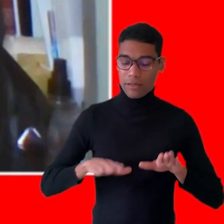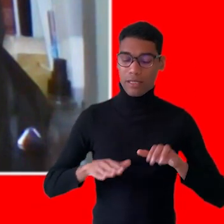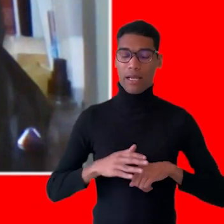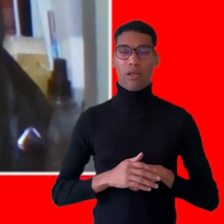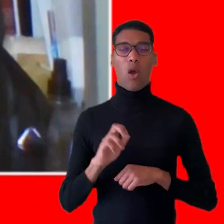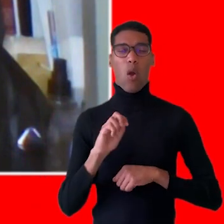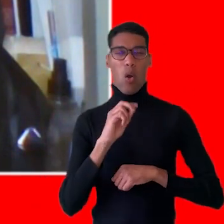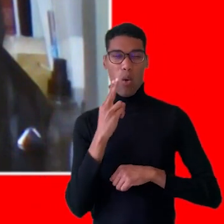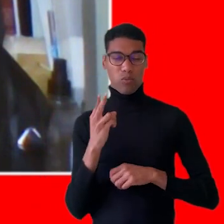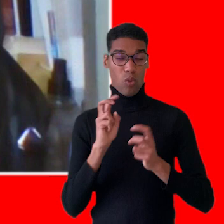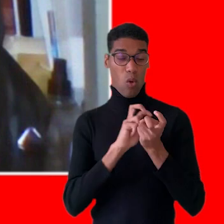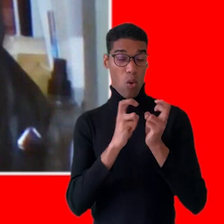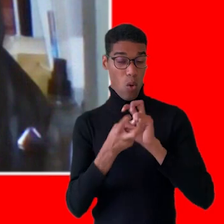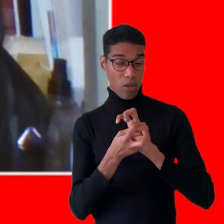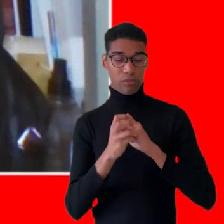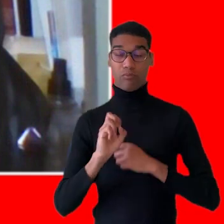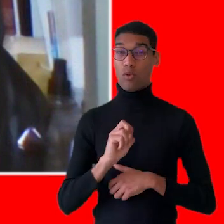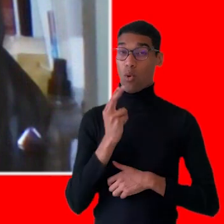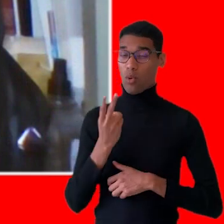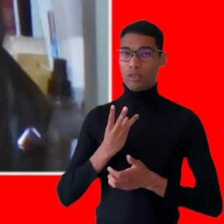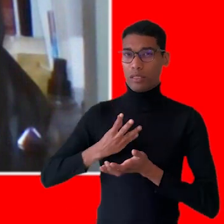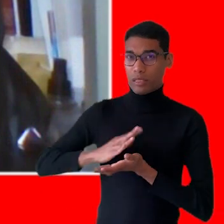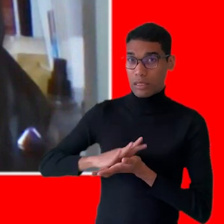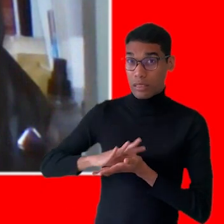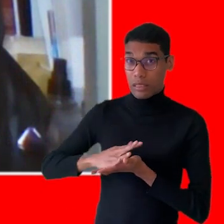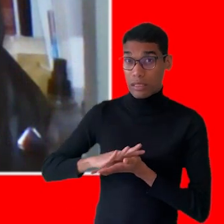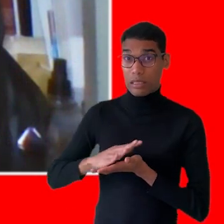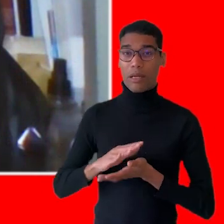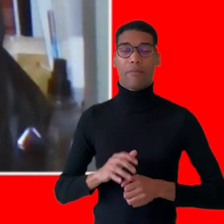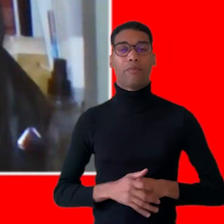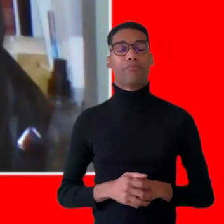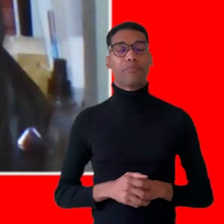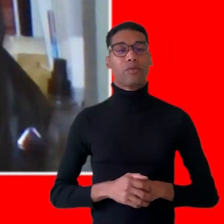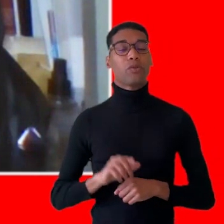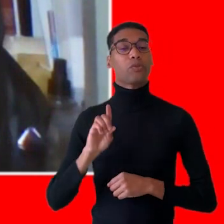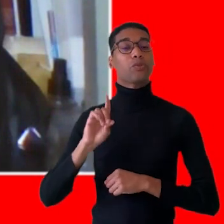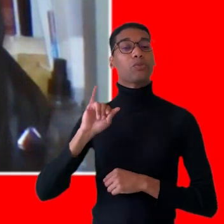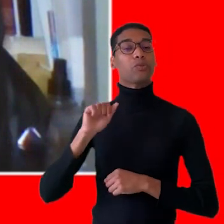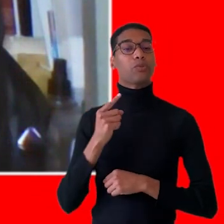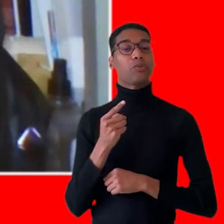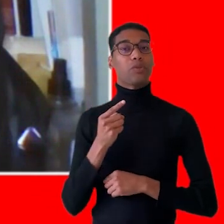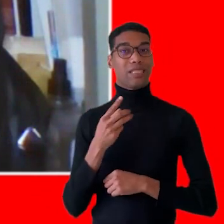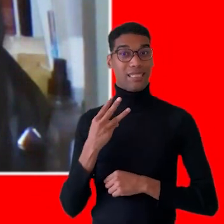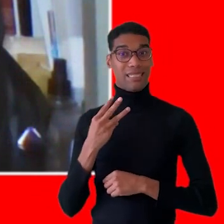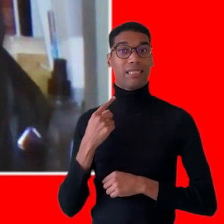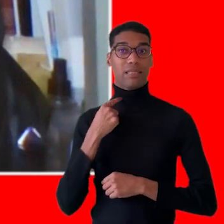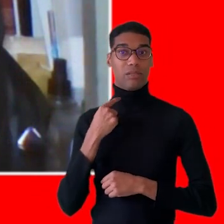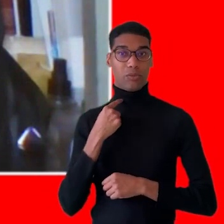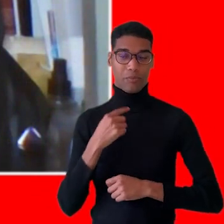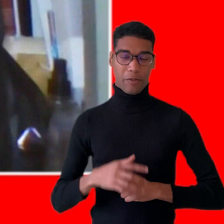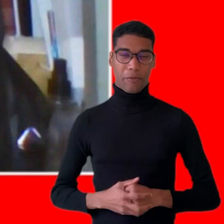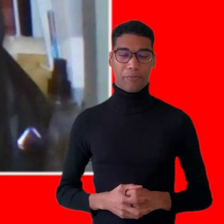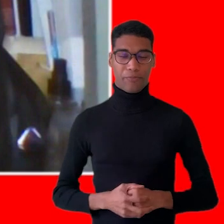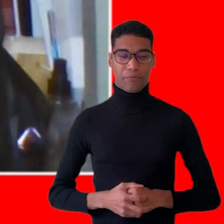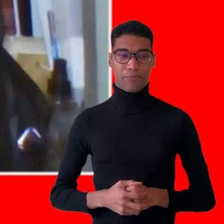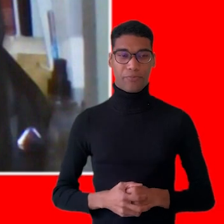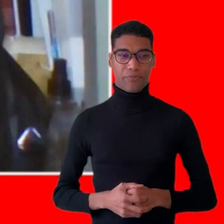fazendo roda de capoeira ou de samba, de 13 de maio, os 13.